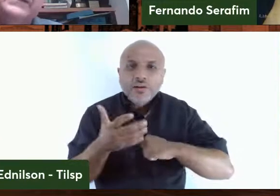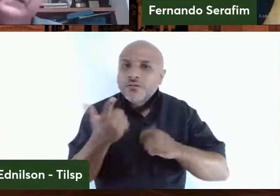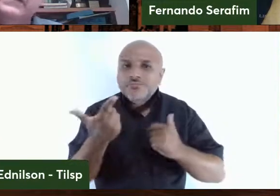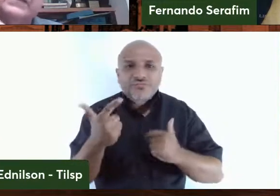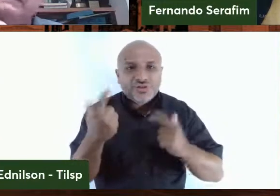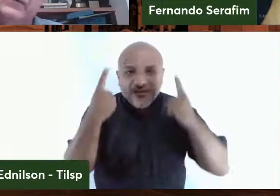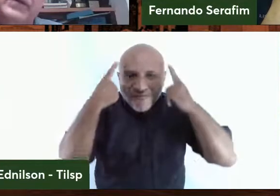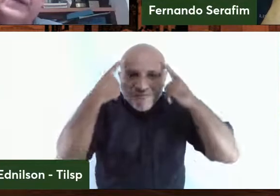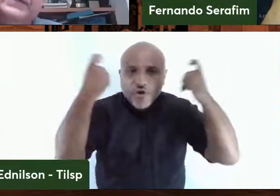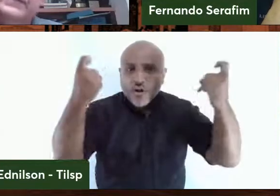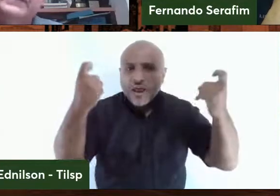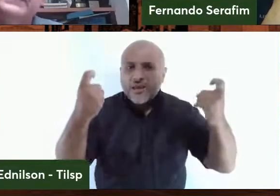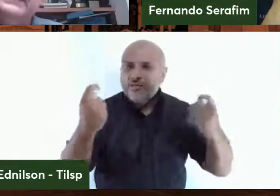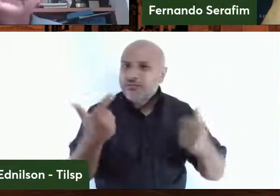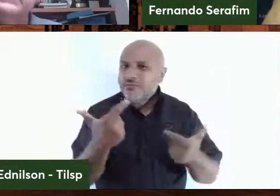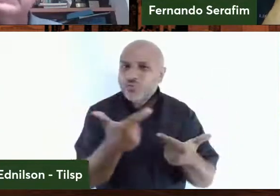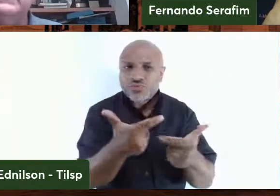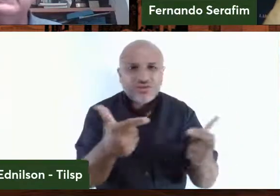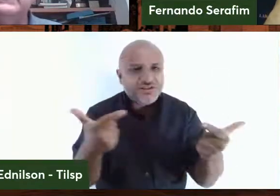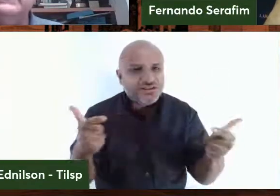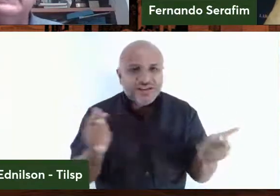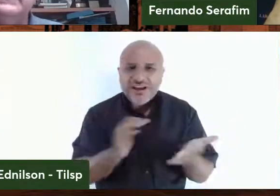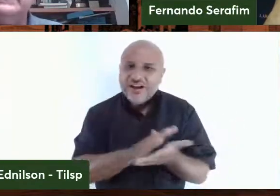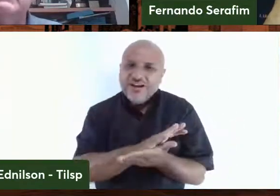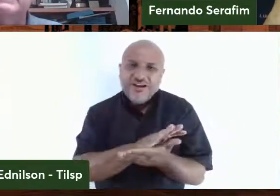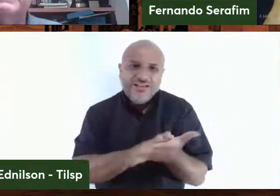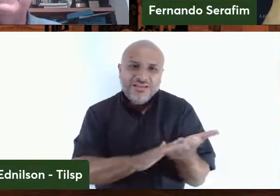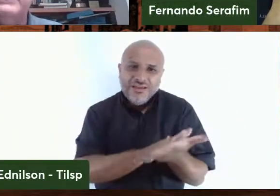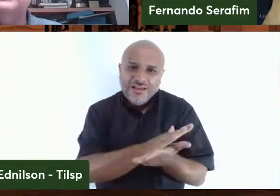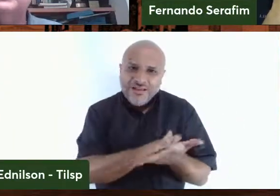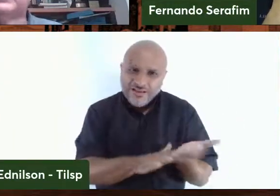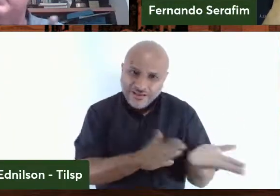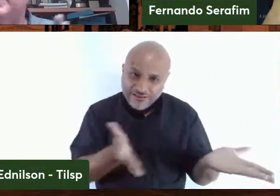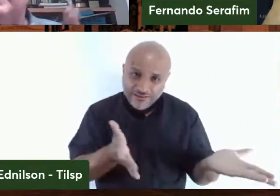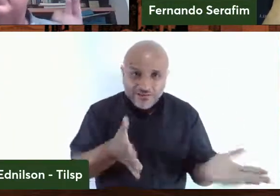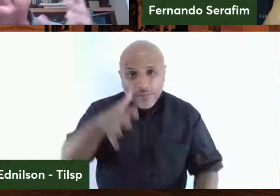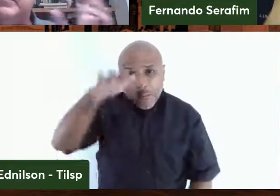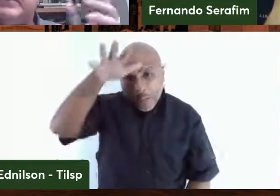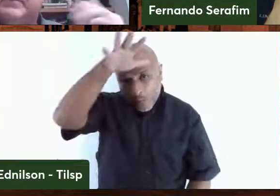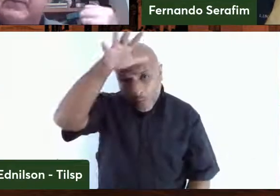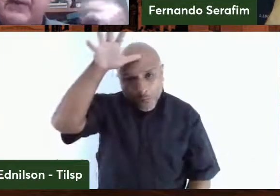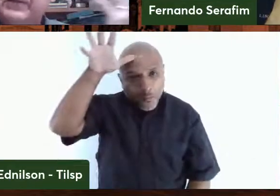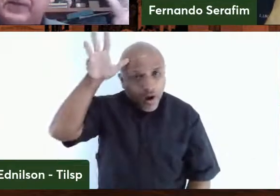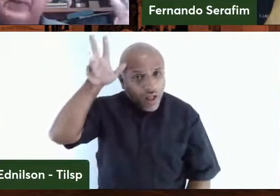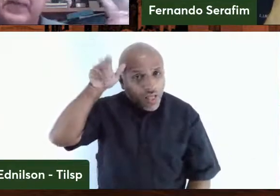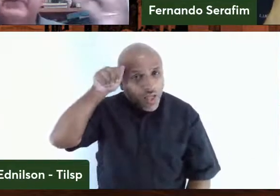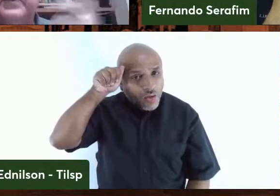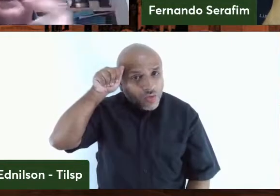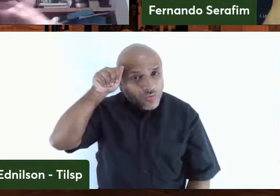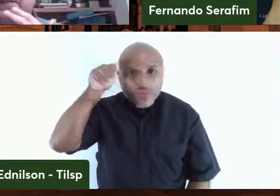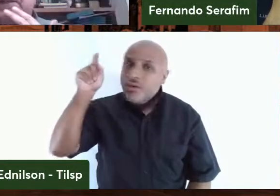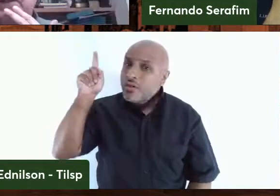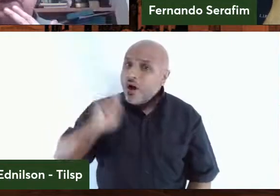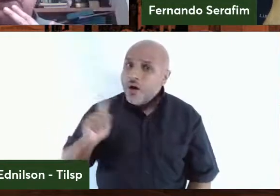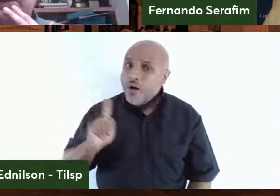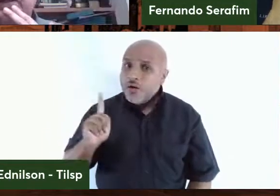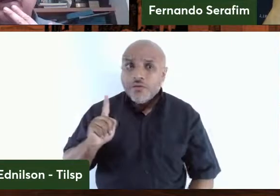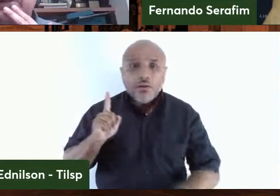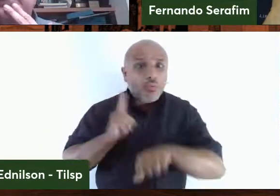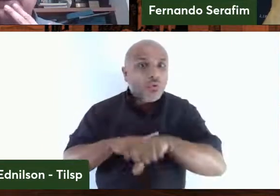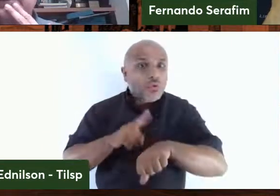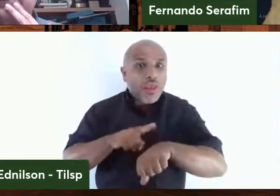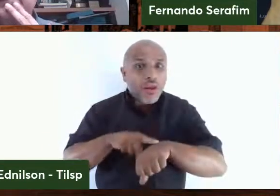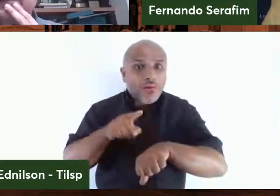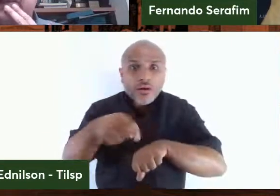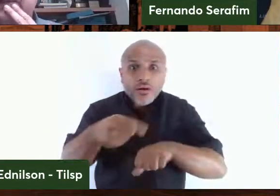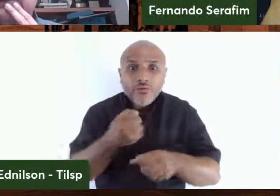violenta, sem violência, sem nada. Era uma Manaus e não faz tanto tempo assim. Eu estou falando